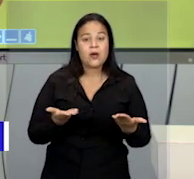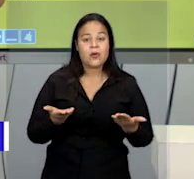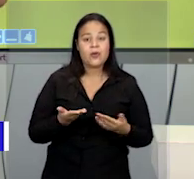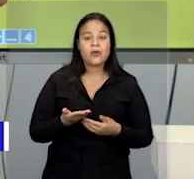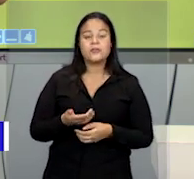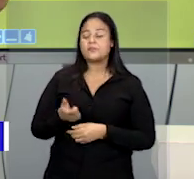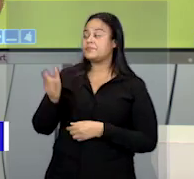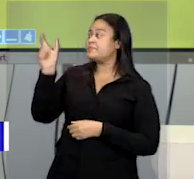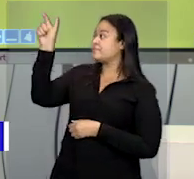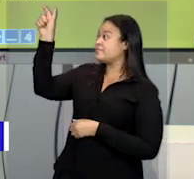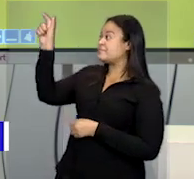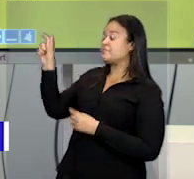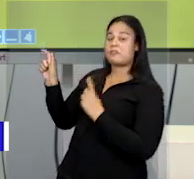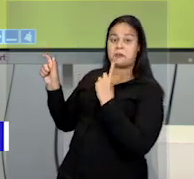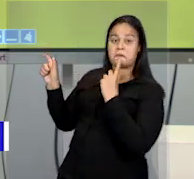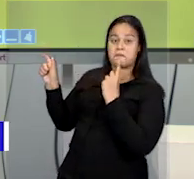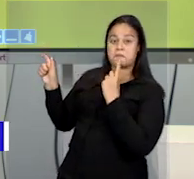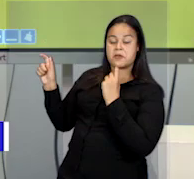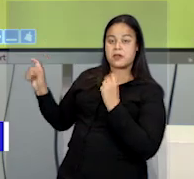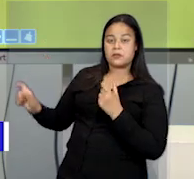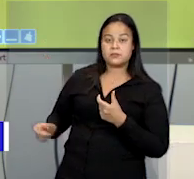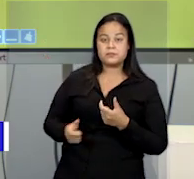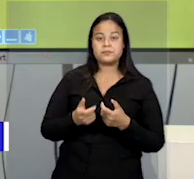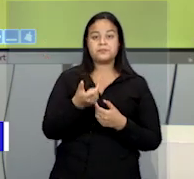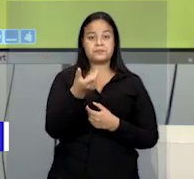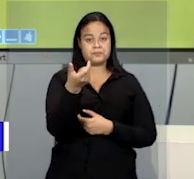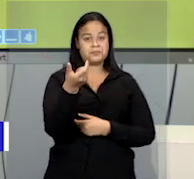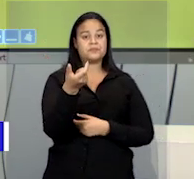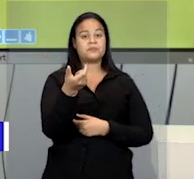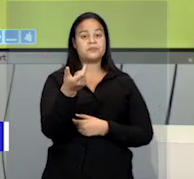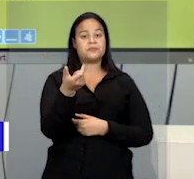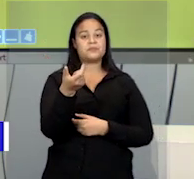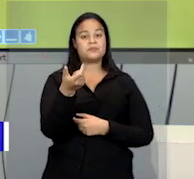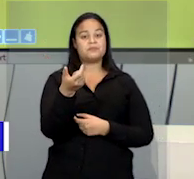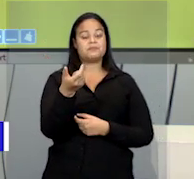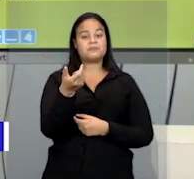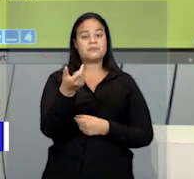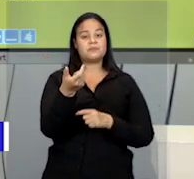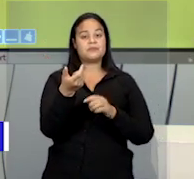meu C6H6, ele está depois da seta.